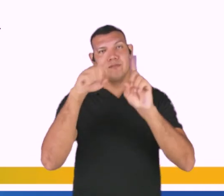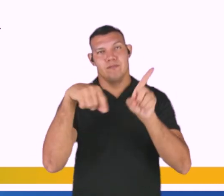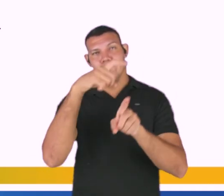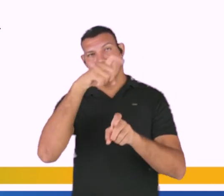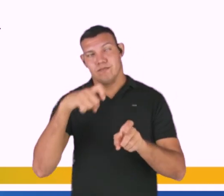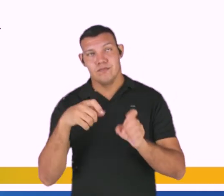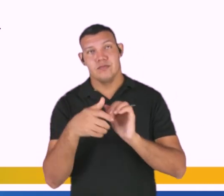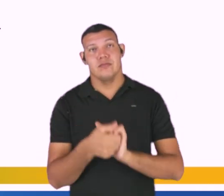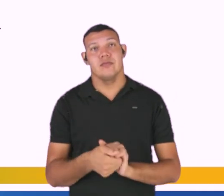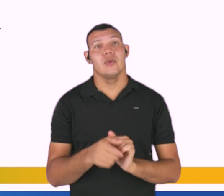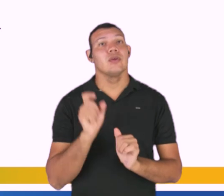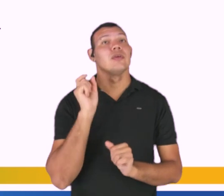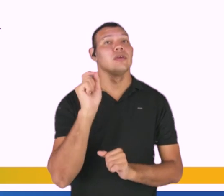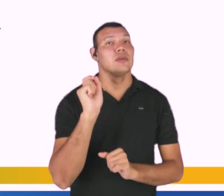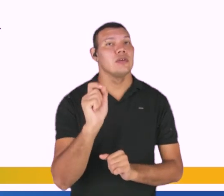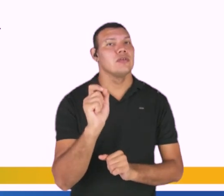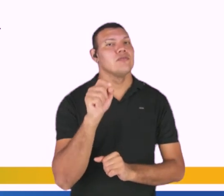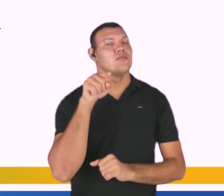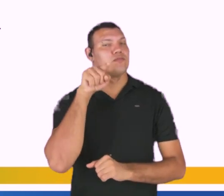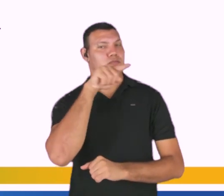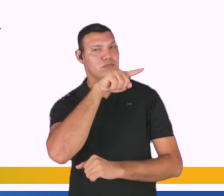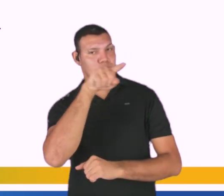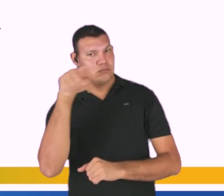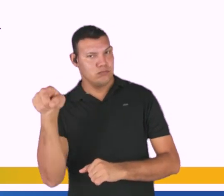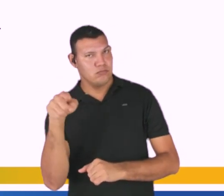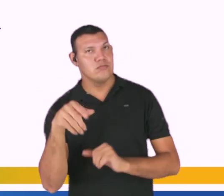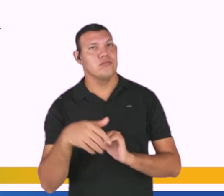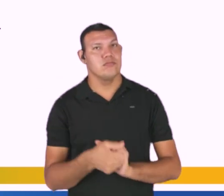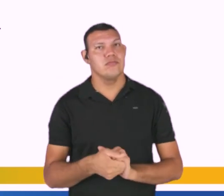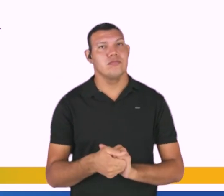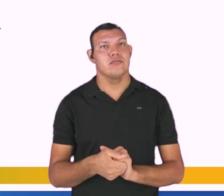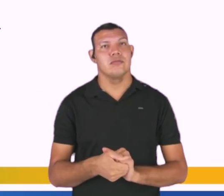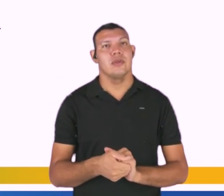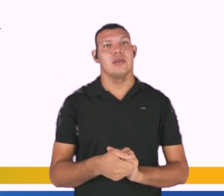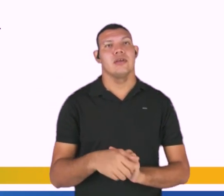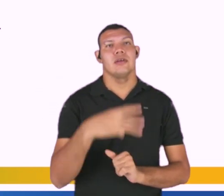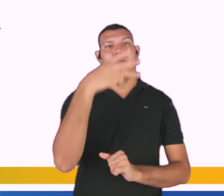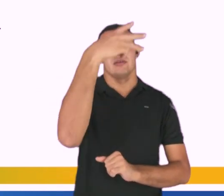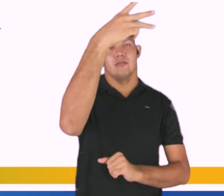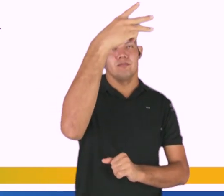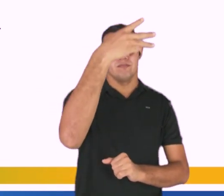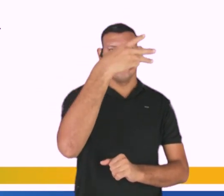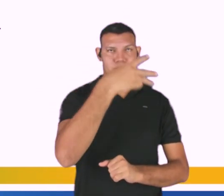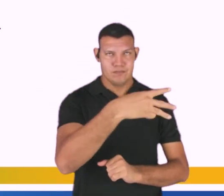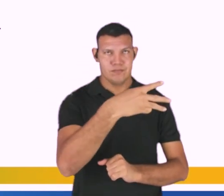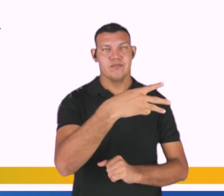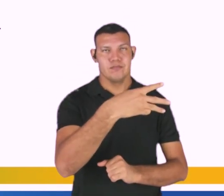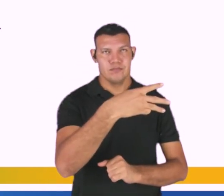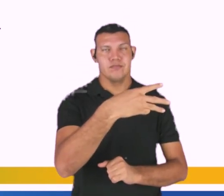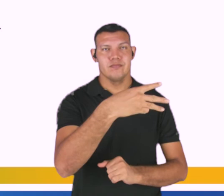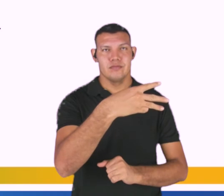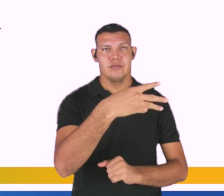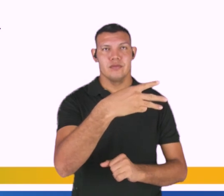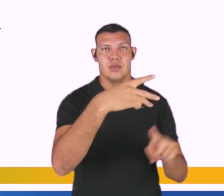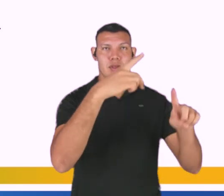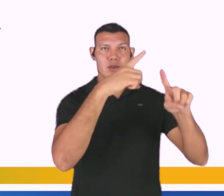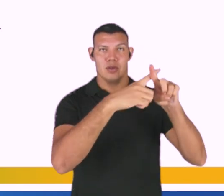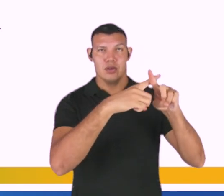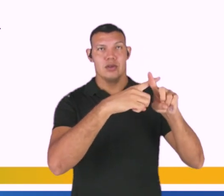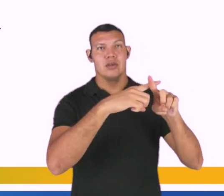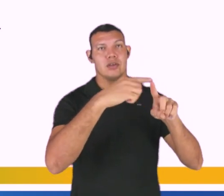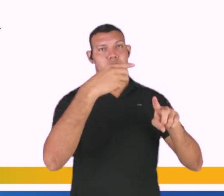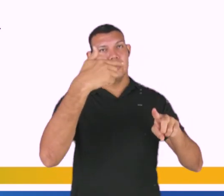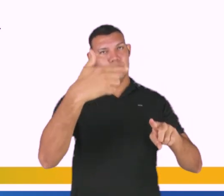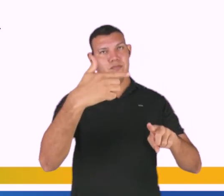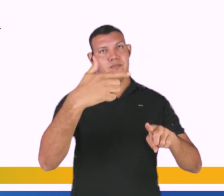isso vai implicar em dizer que você vai baixar aquele primeiro elemento três e vai fazer todo o